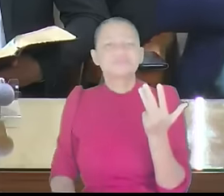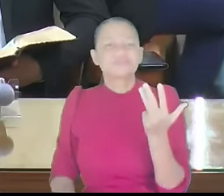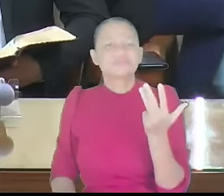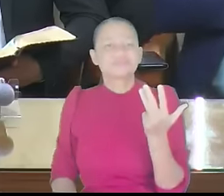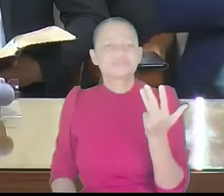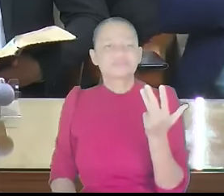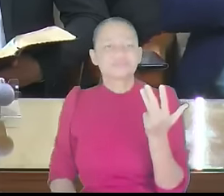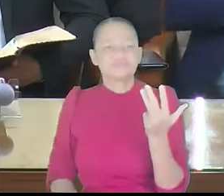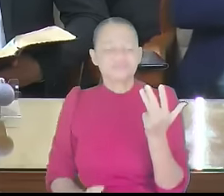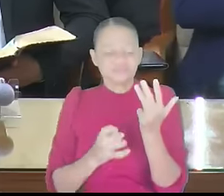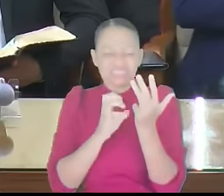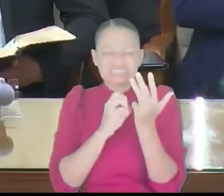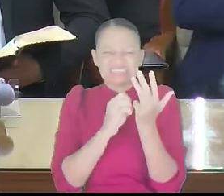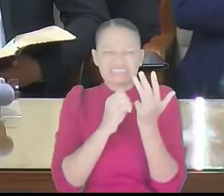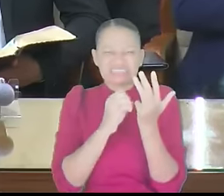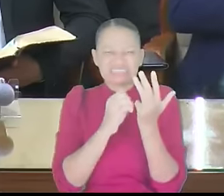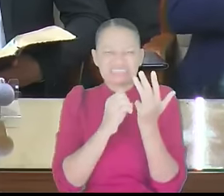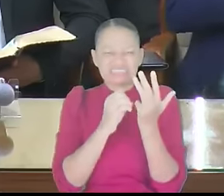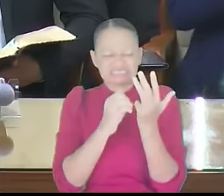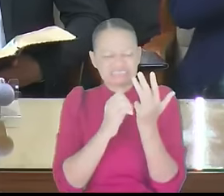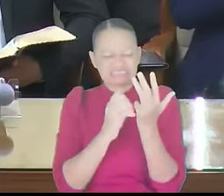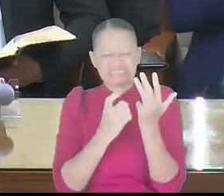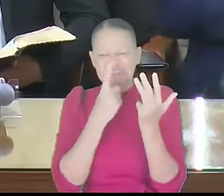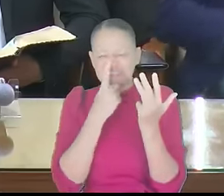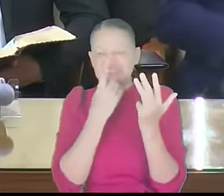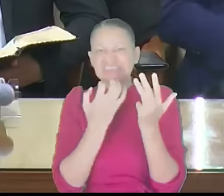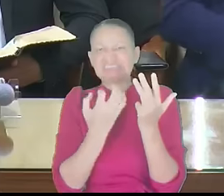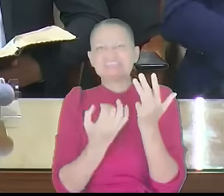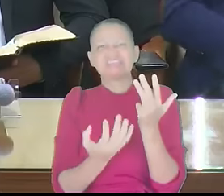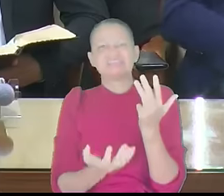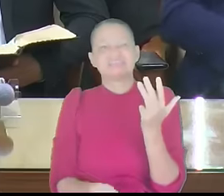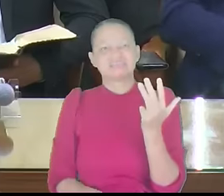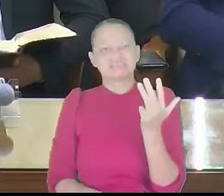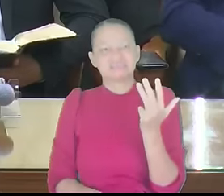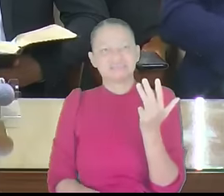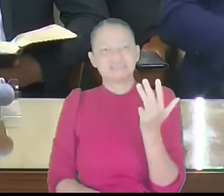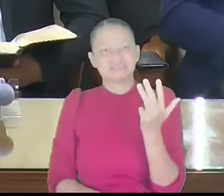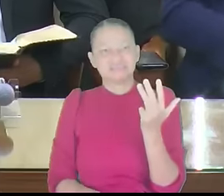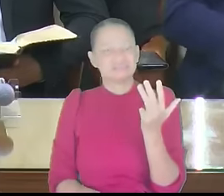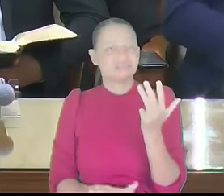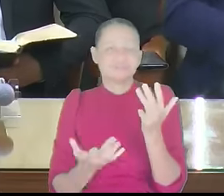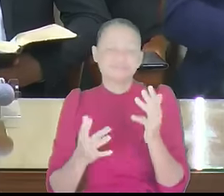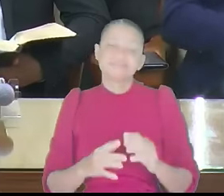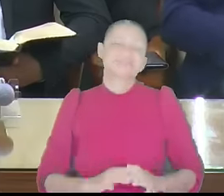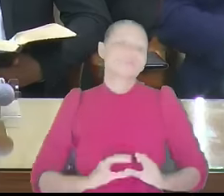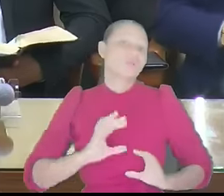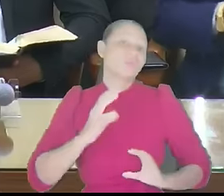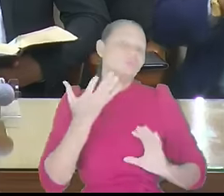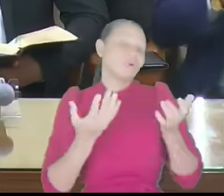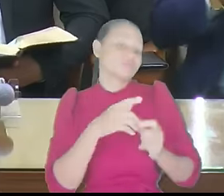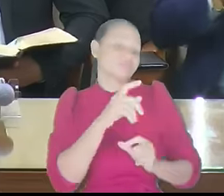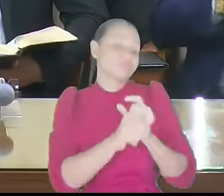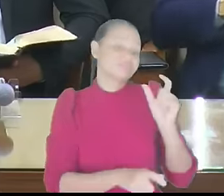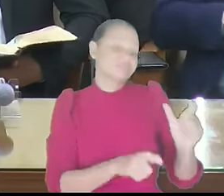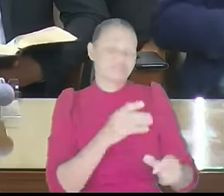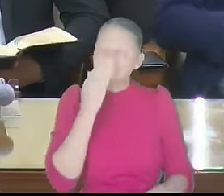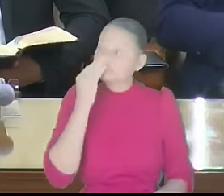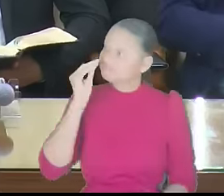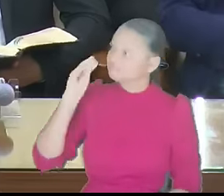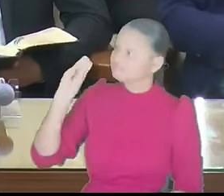Ele vai necrosar, vai apodrecer. É o resultado dessa gente que está desprezando a